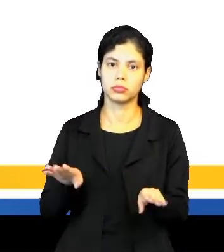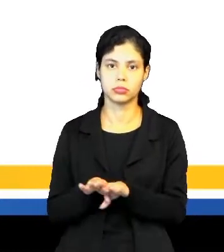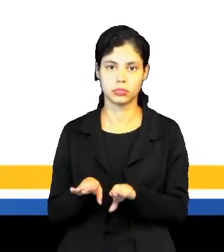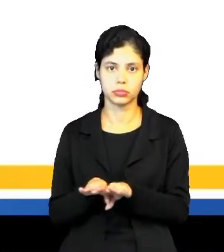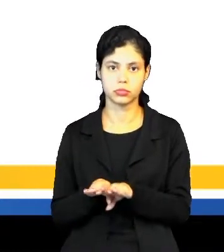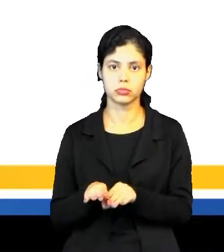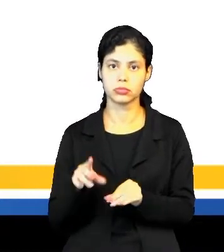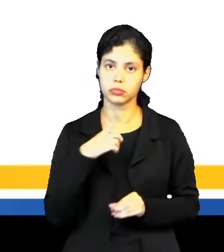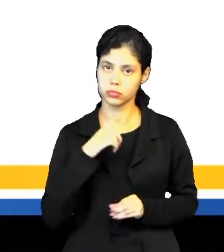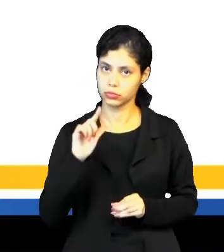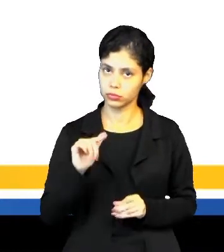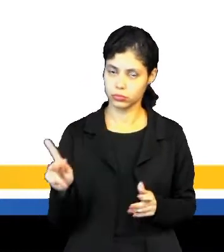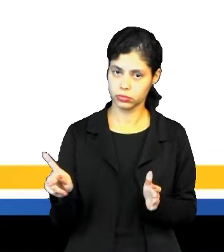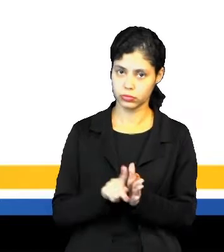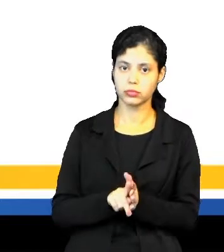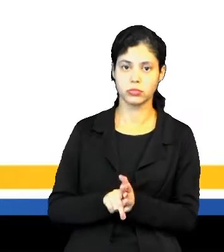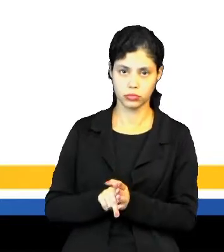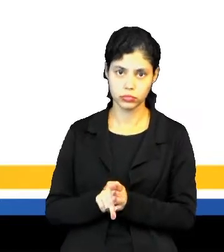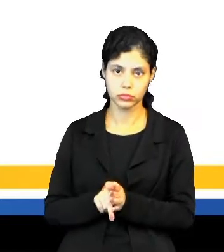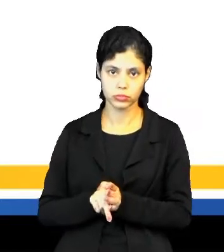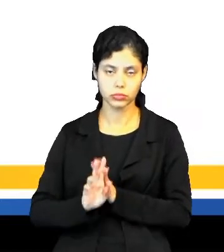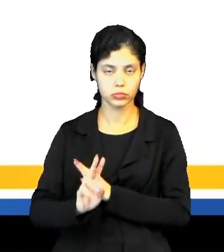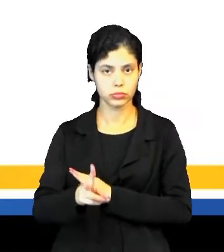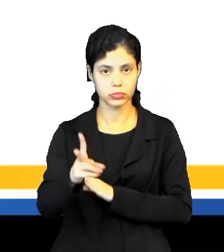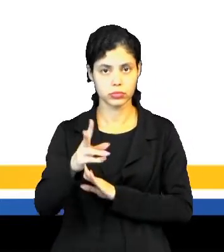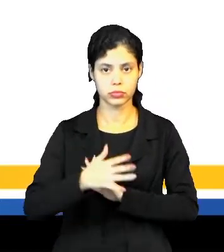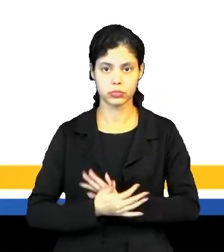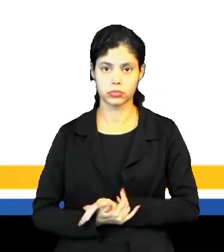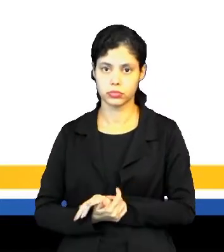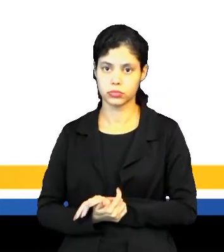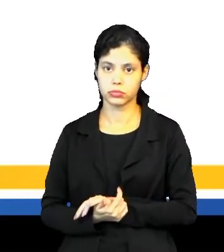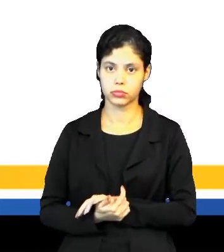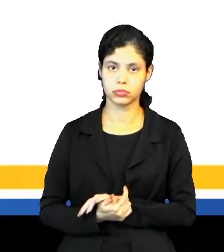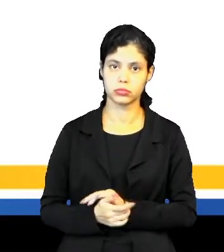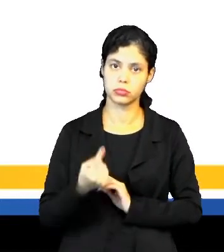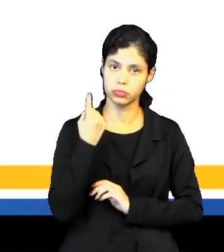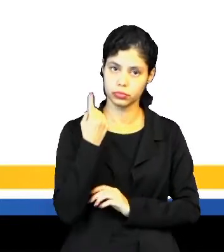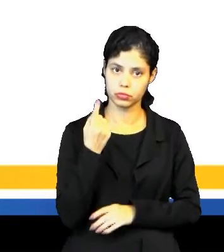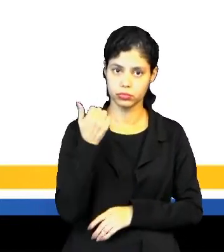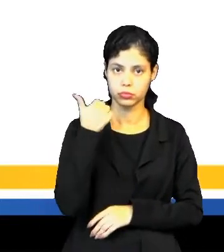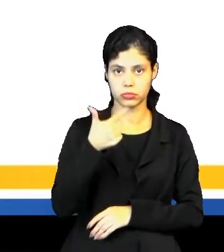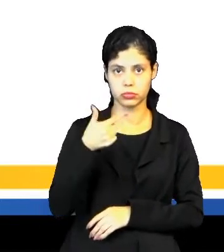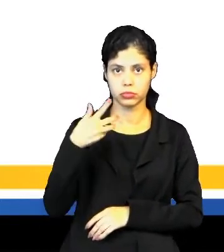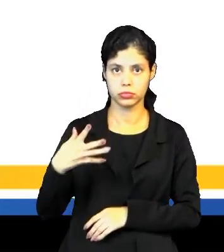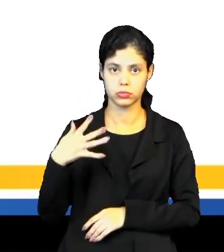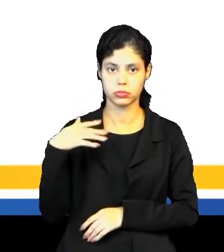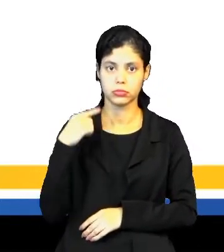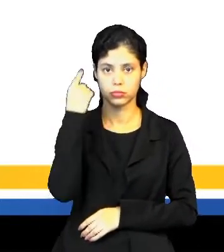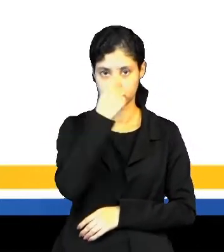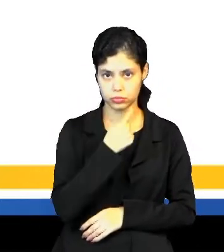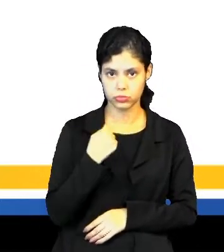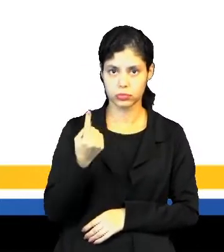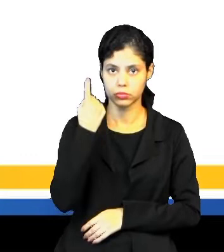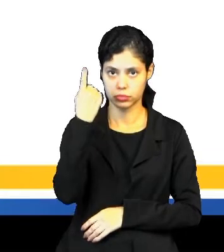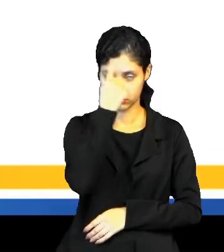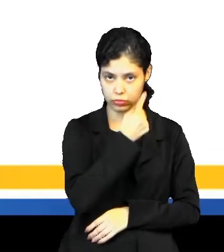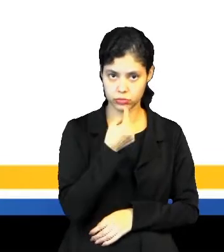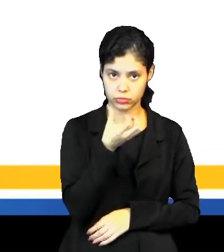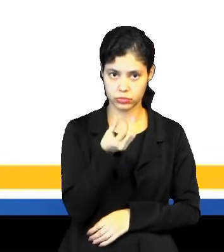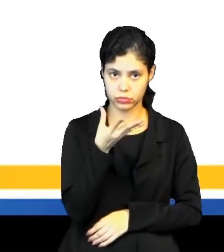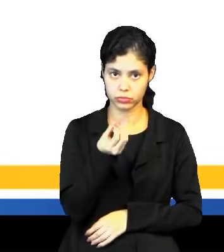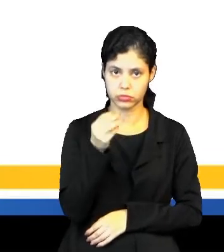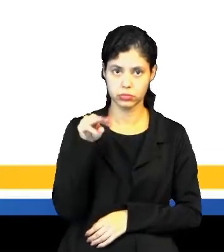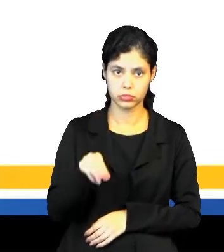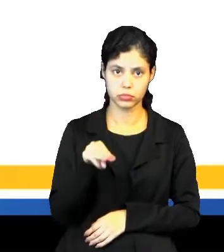cronológico, ele é exato, e constante. Um dia tem sempre 24 horas, uma hora tem sempre